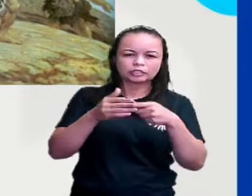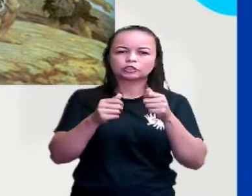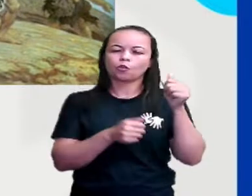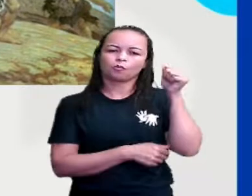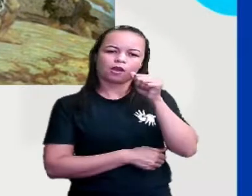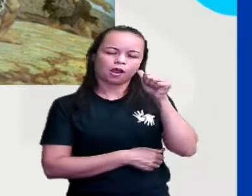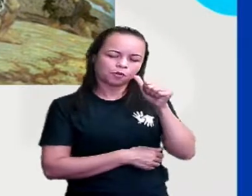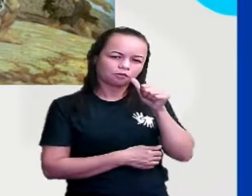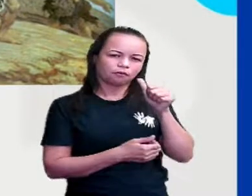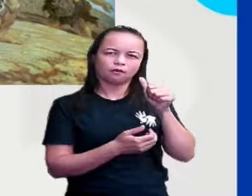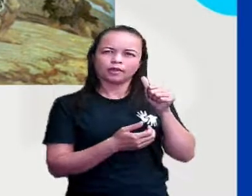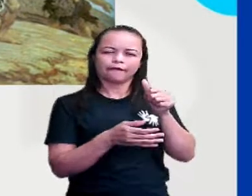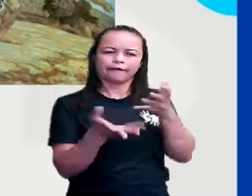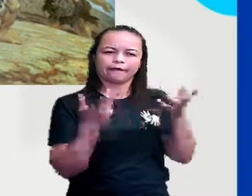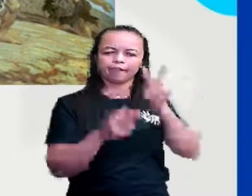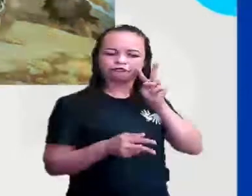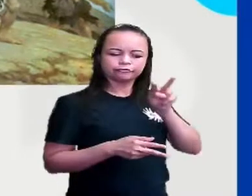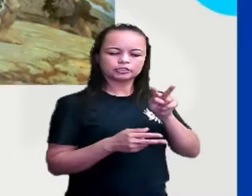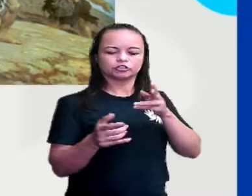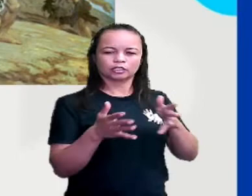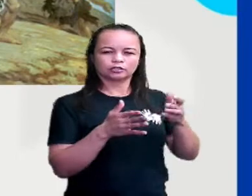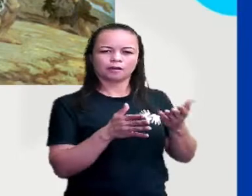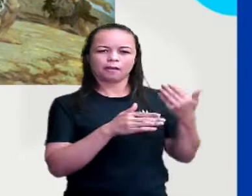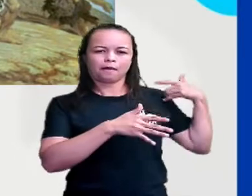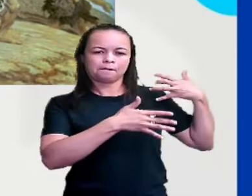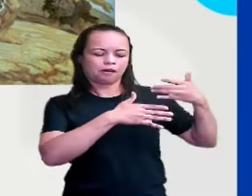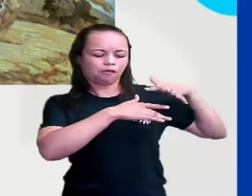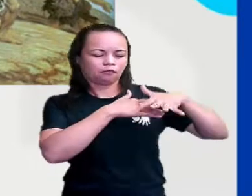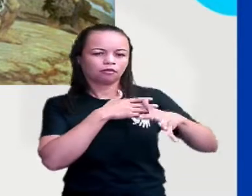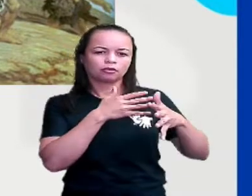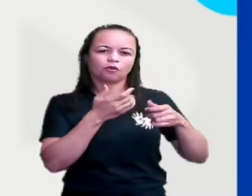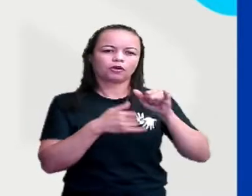retratada na pré-história, os desenhos.